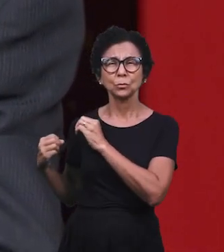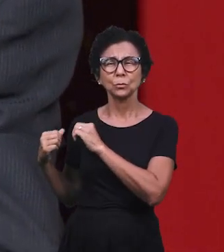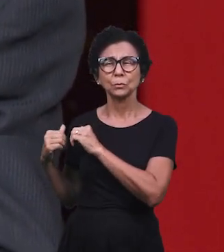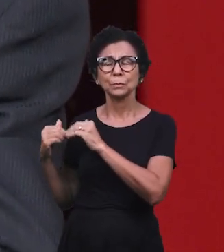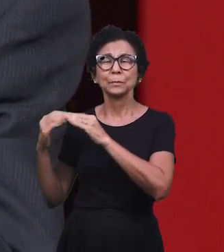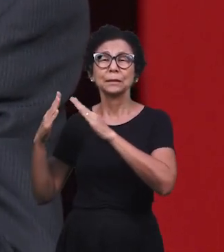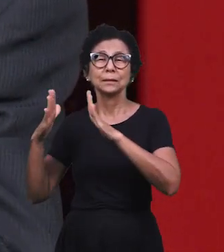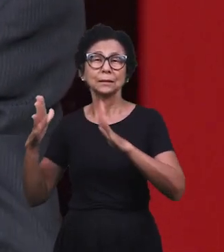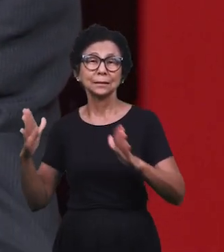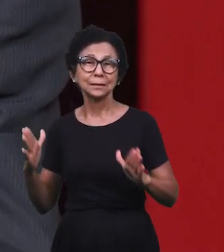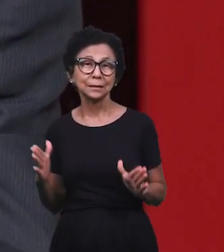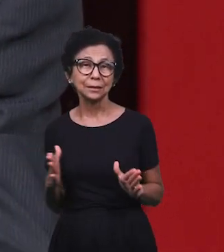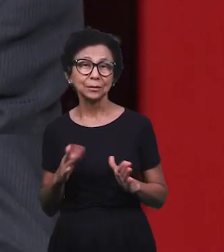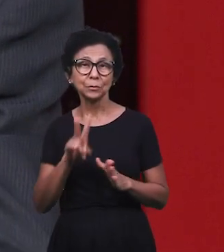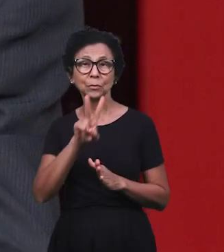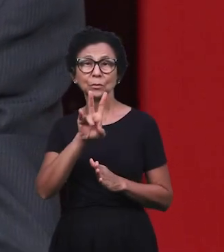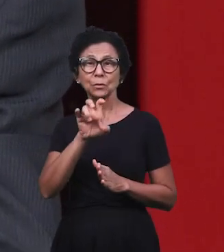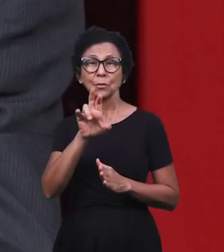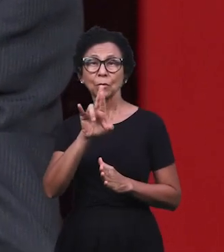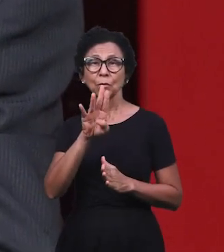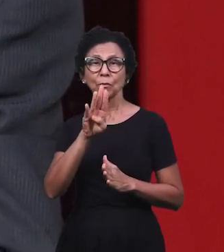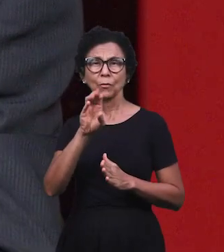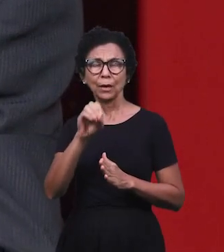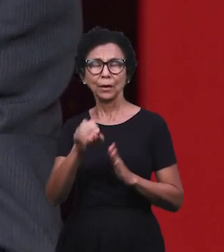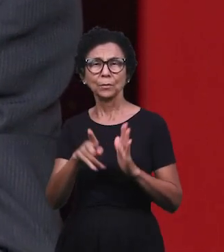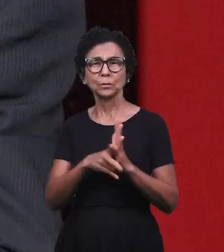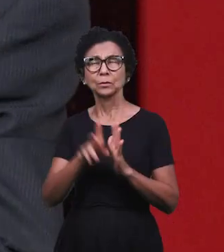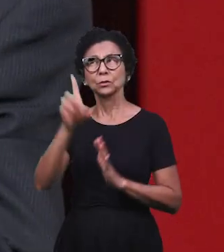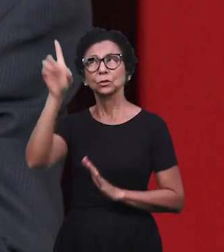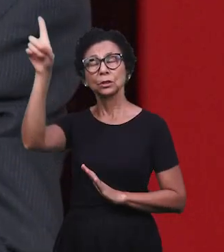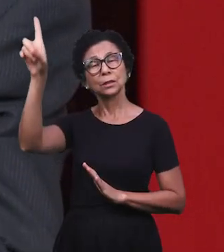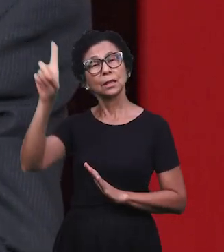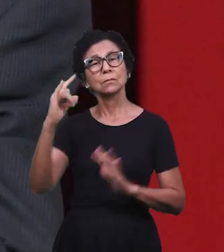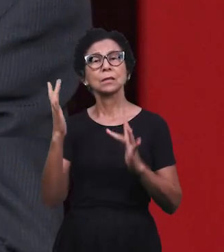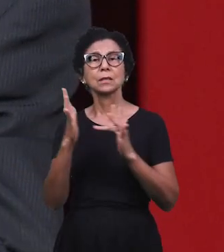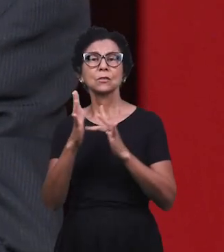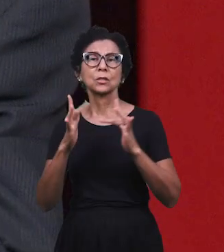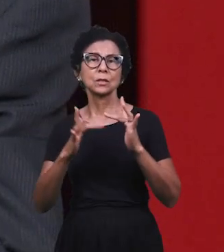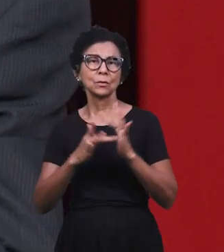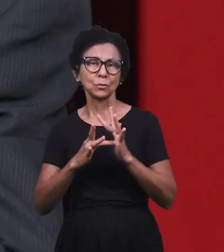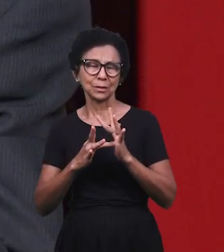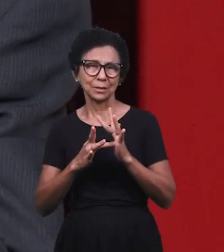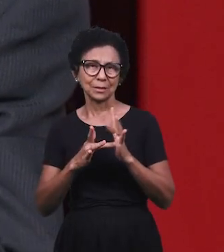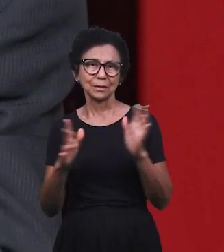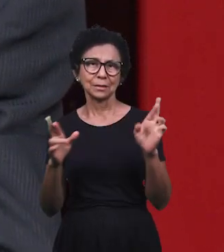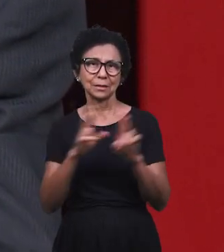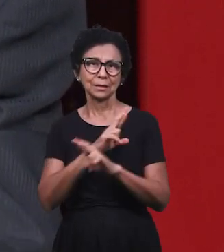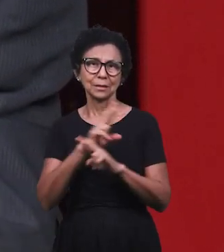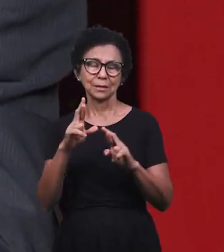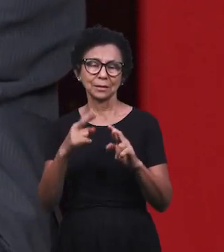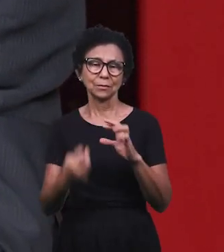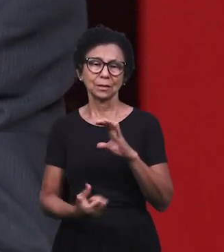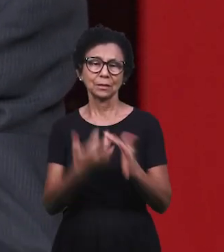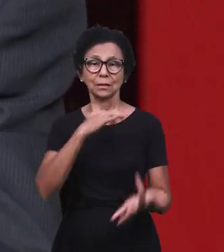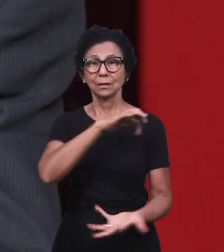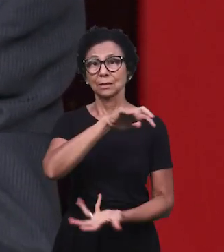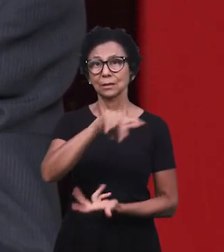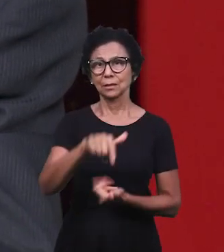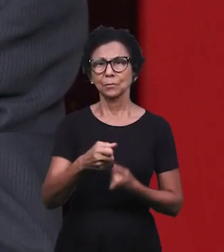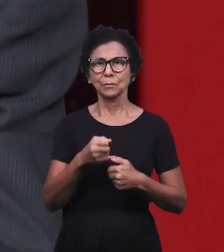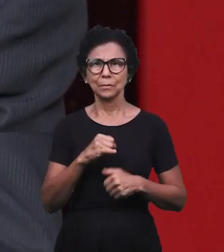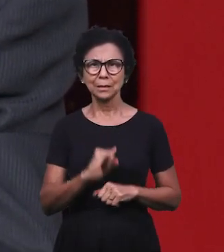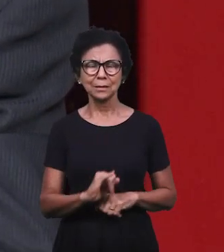Jesus é envolvido com a criação. E ao mesmo tempo, quando o homem ele vai se voltar somente para a sua